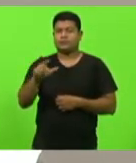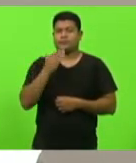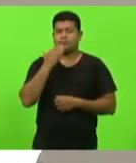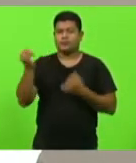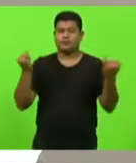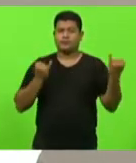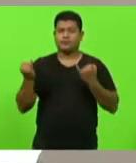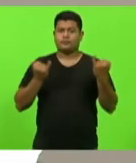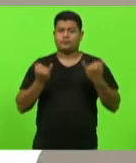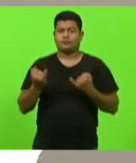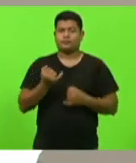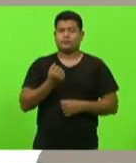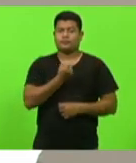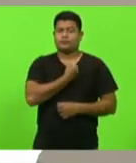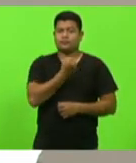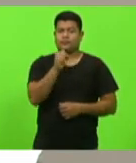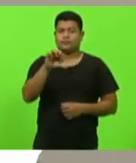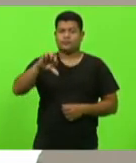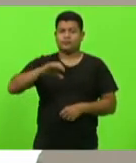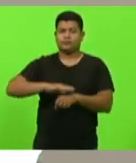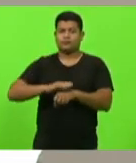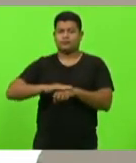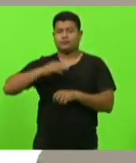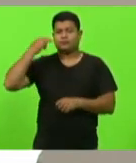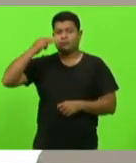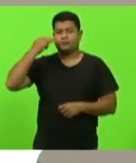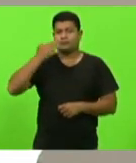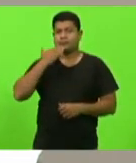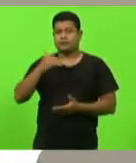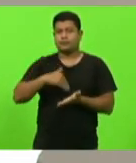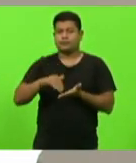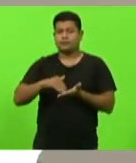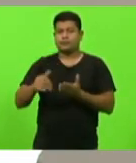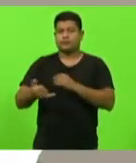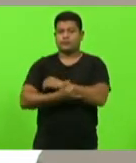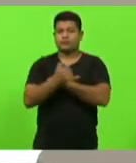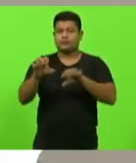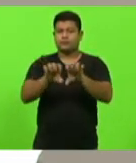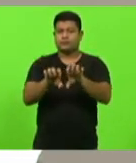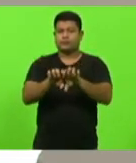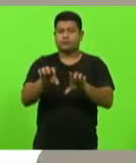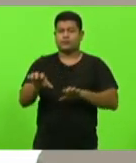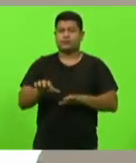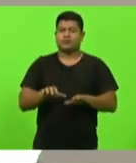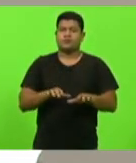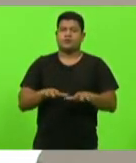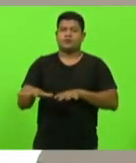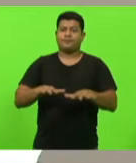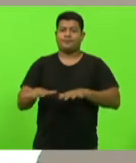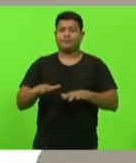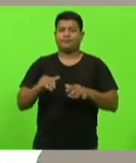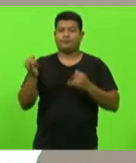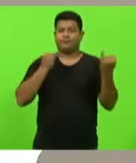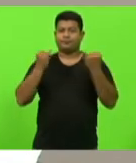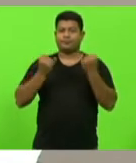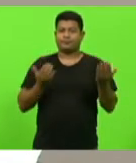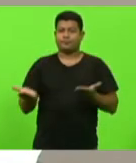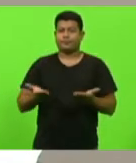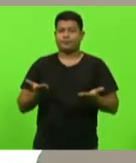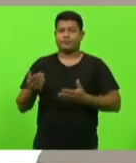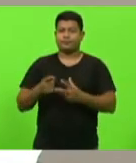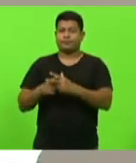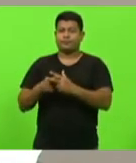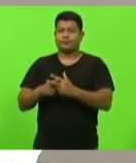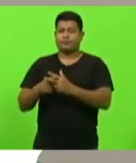Machado, solicitando ao secretário de Estado da Infraestrutura e Mobilidade informações acerca da licitação da reforma da Escola de